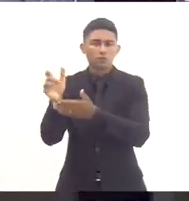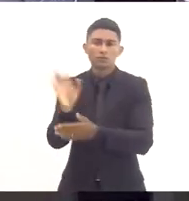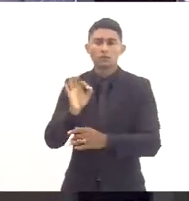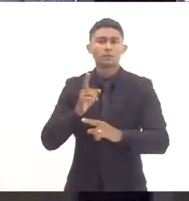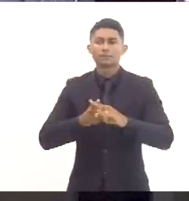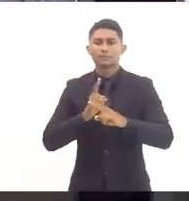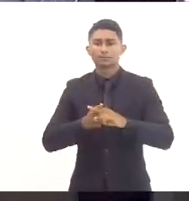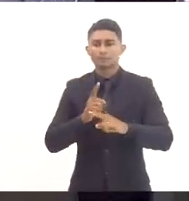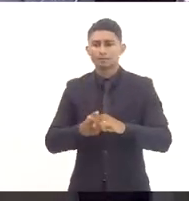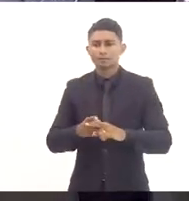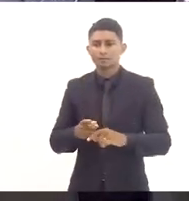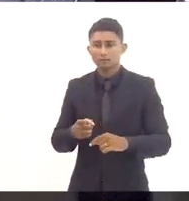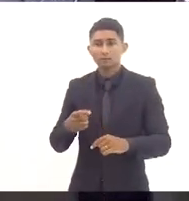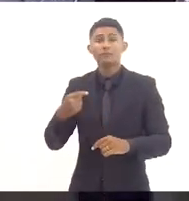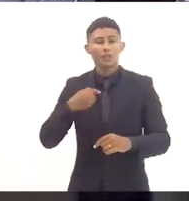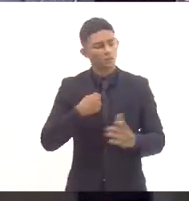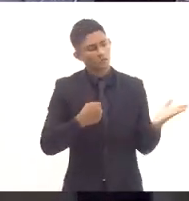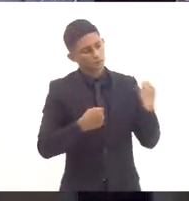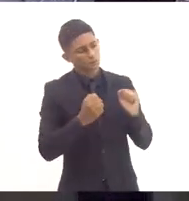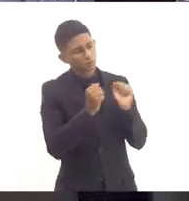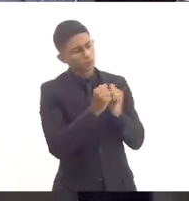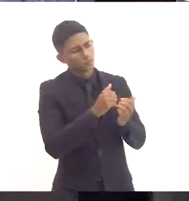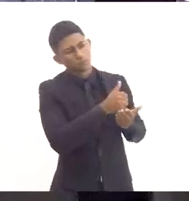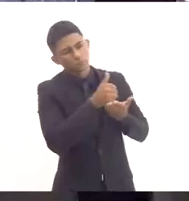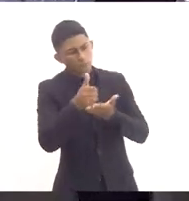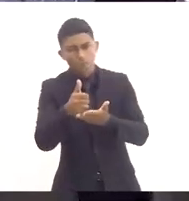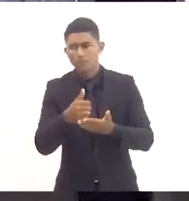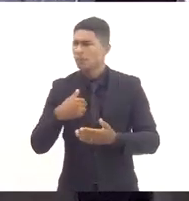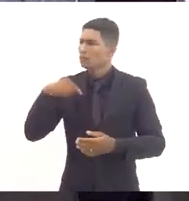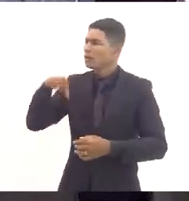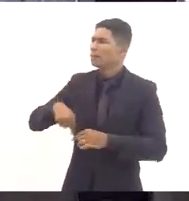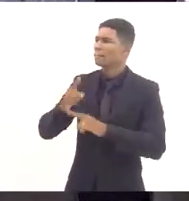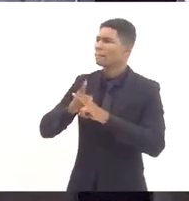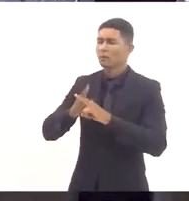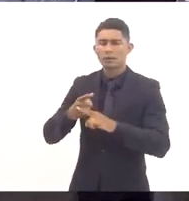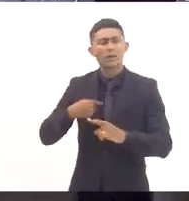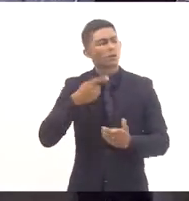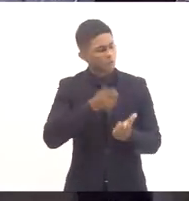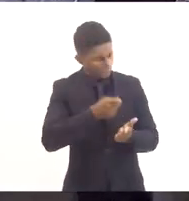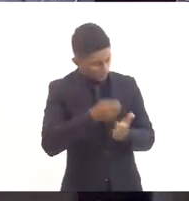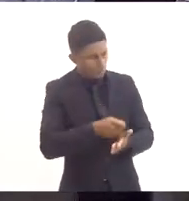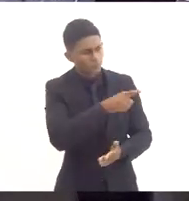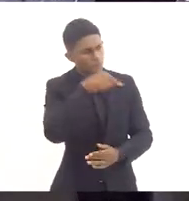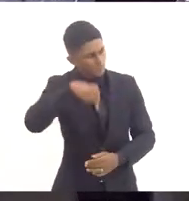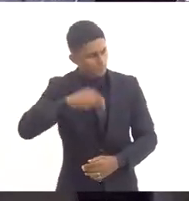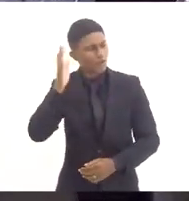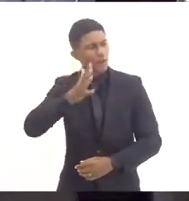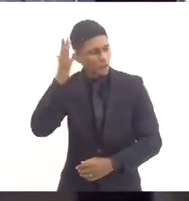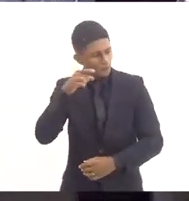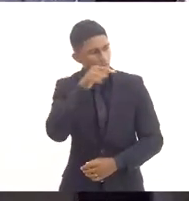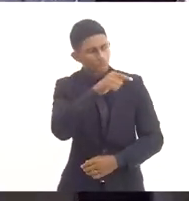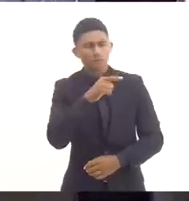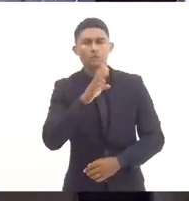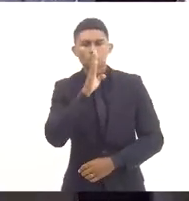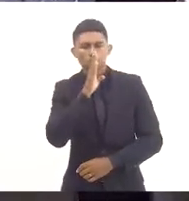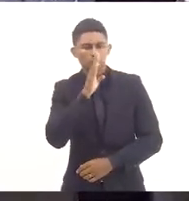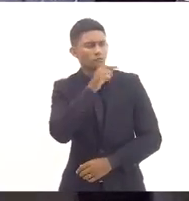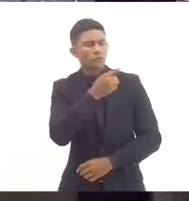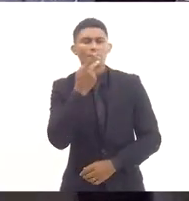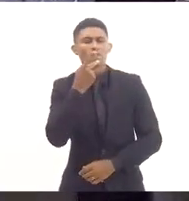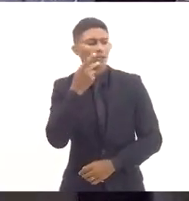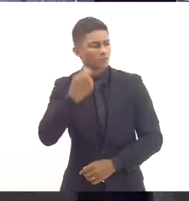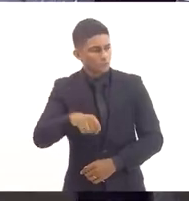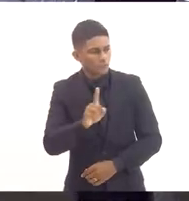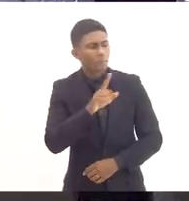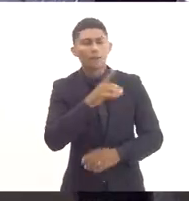carrego ele fala assim porque eu tô aqui eu falei que você obrigada por mim com esse vamente você obrigado está aqui fica aí quietinho não quer participar não